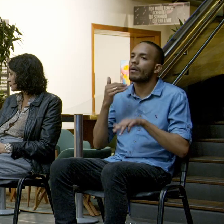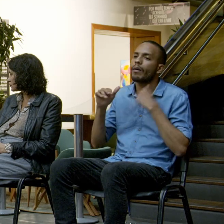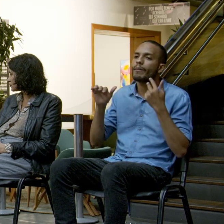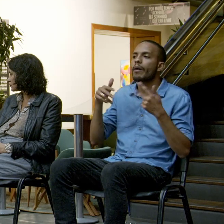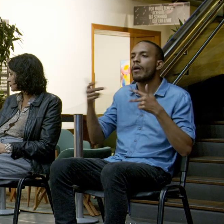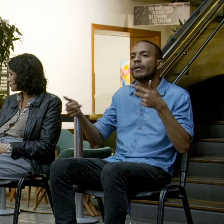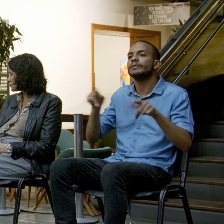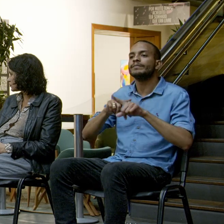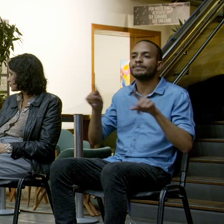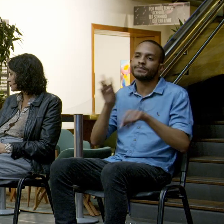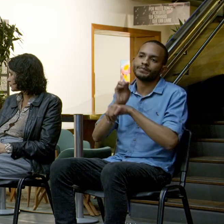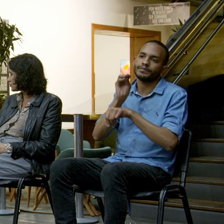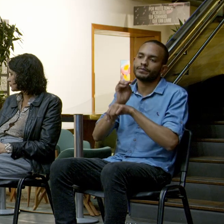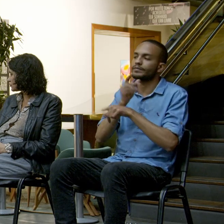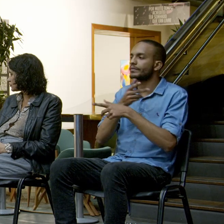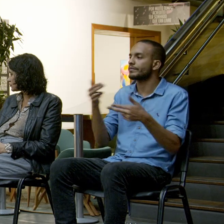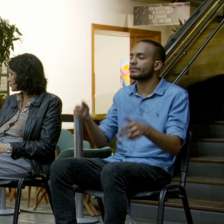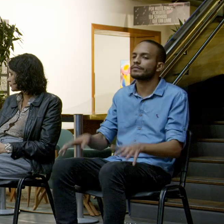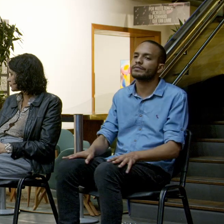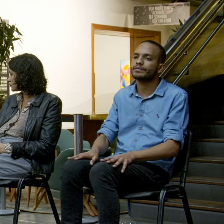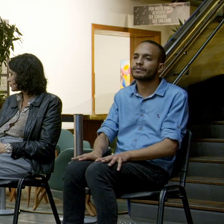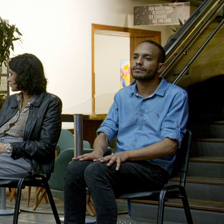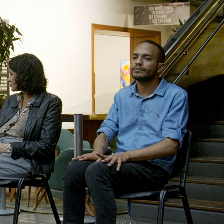mas protege a identidade dos assassinos.